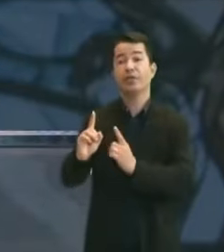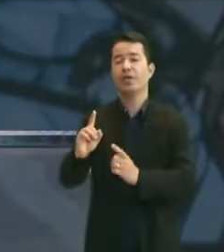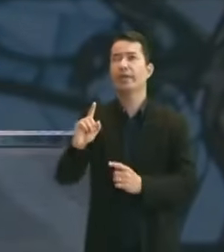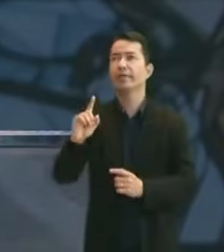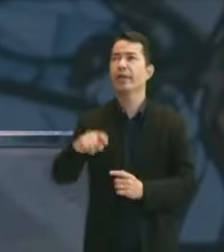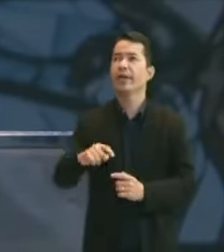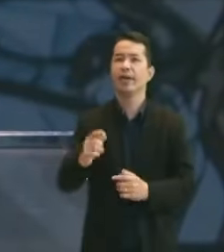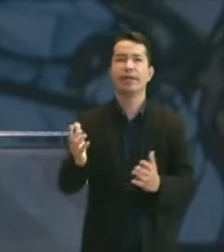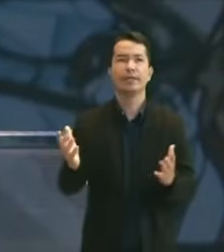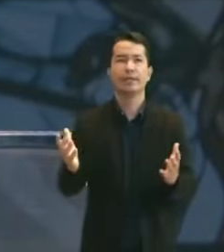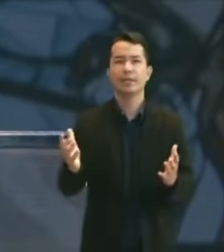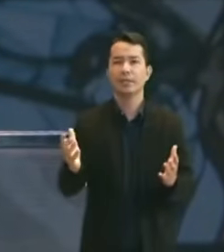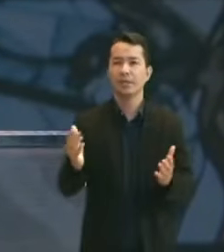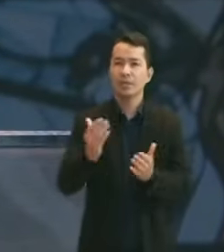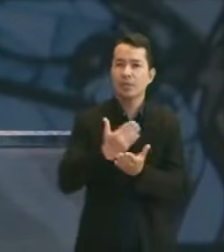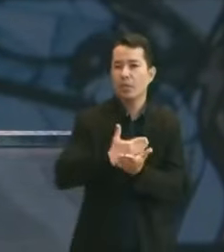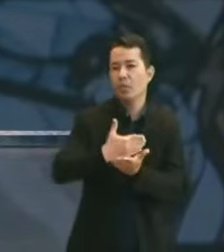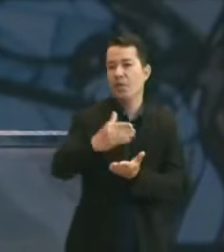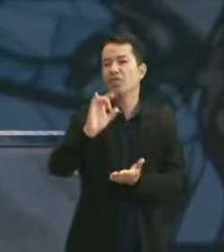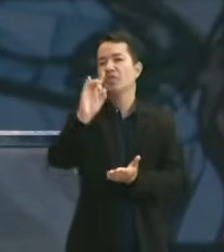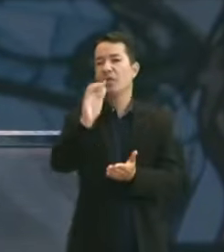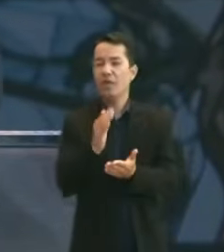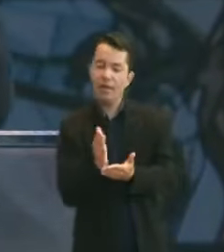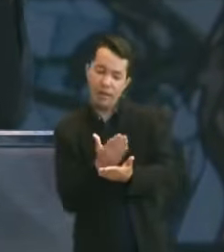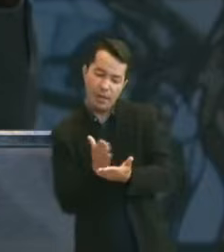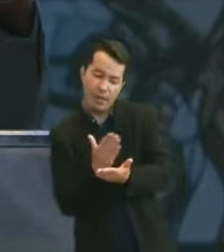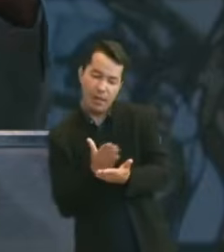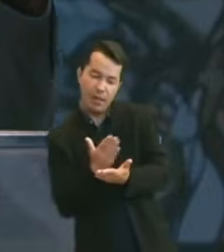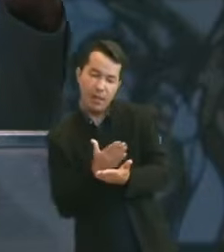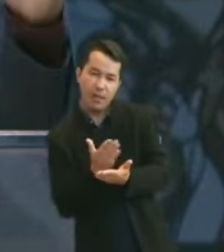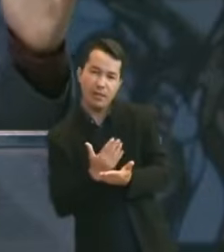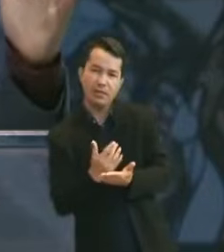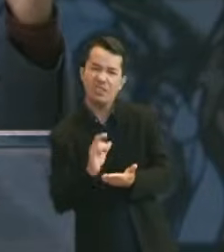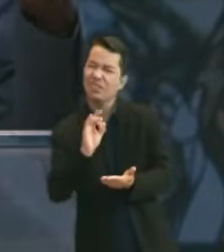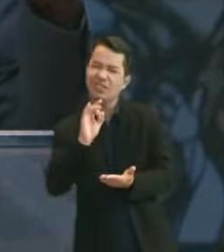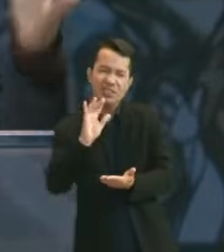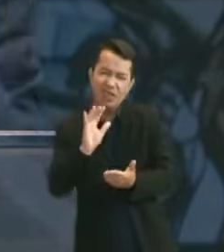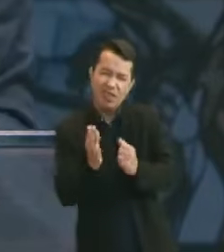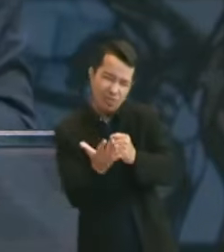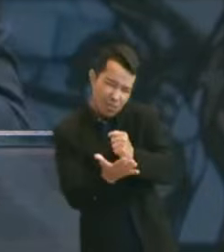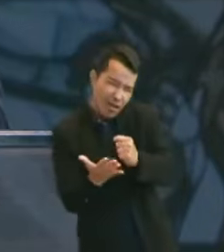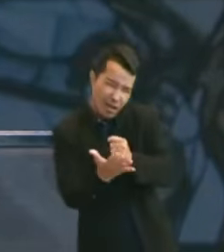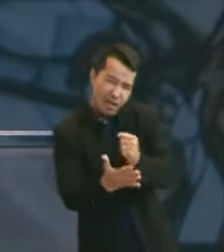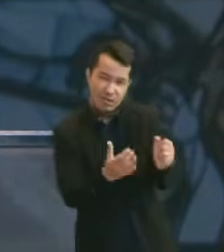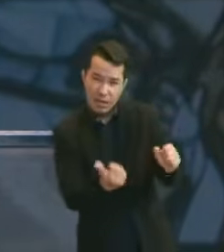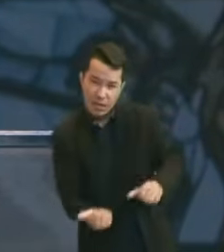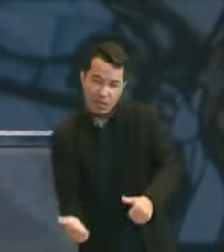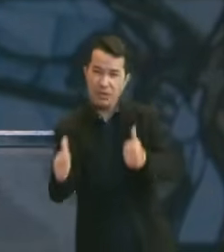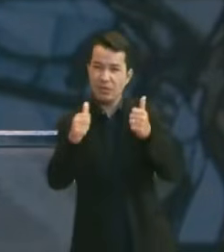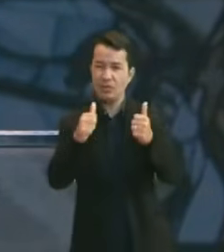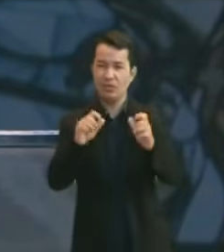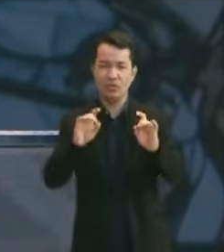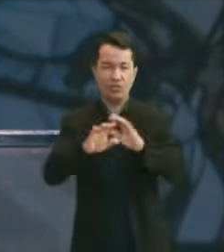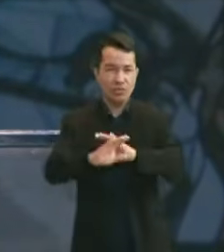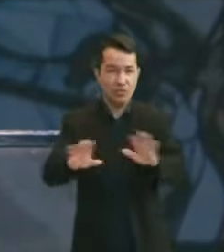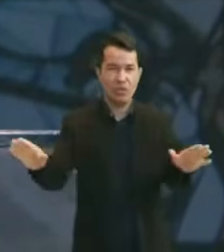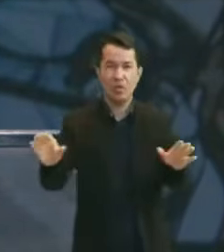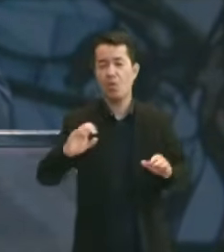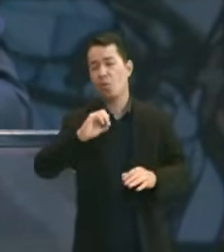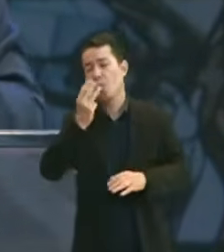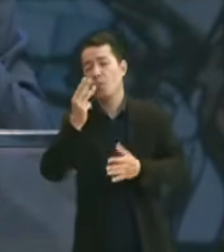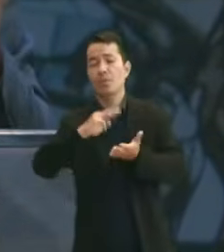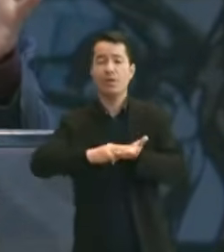contido nesse momento inicial da fé cristã. Como se fosse só nesse momento da preparação para o batismo ou para a membresia numa